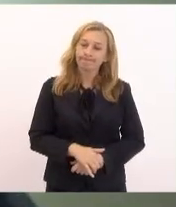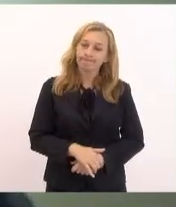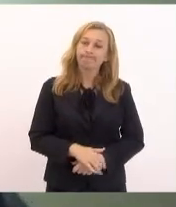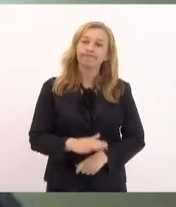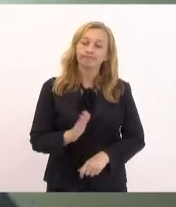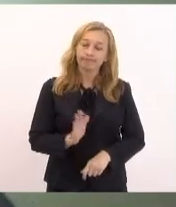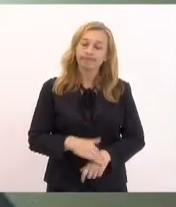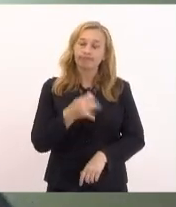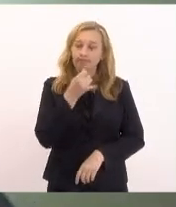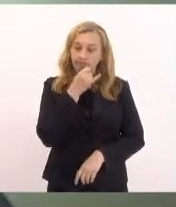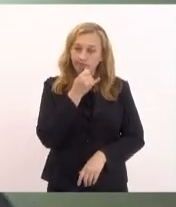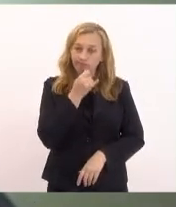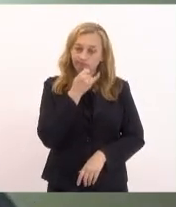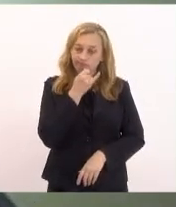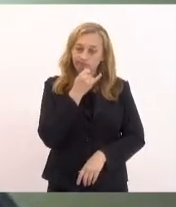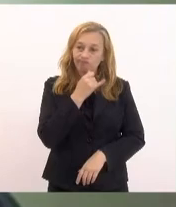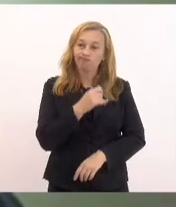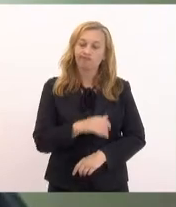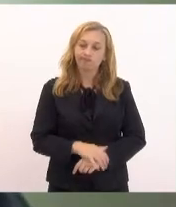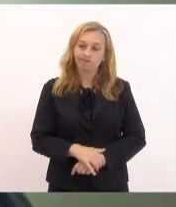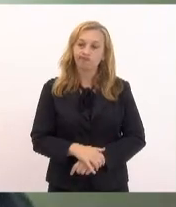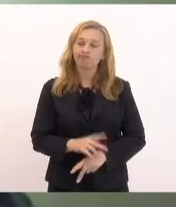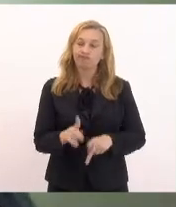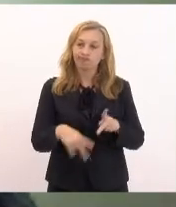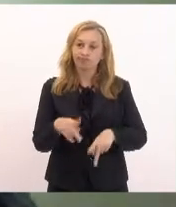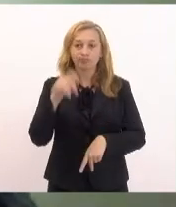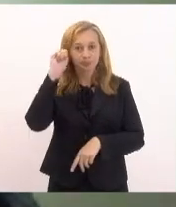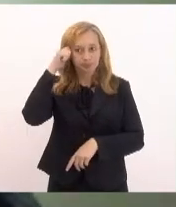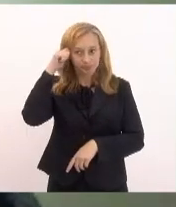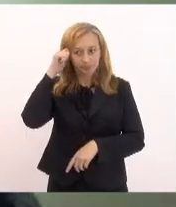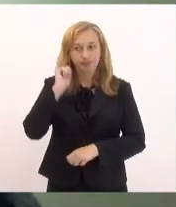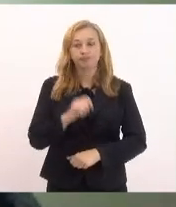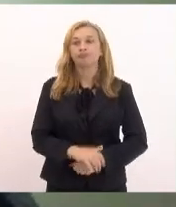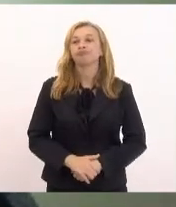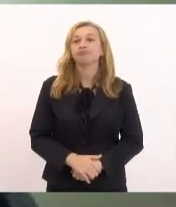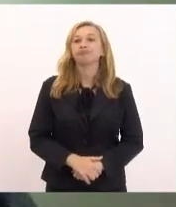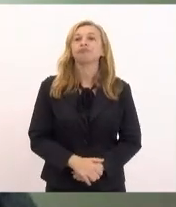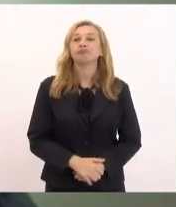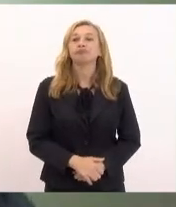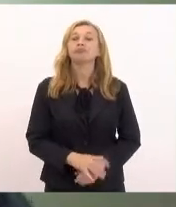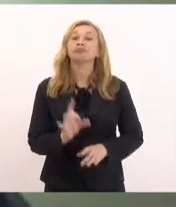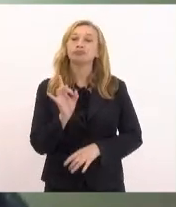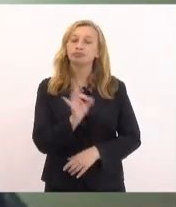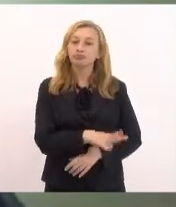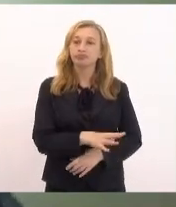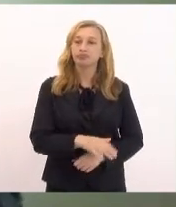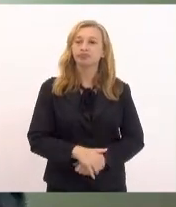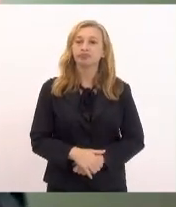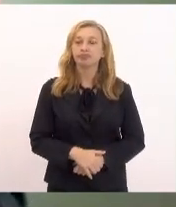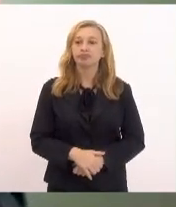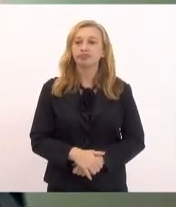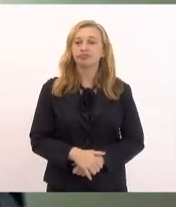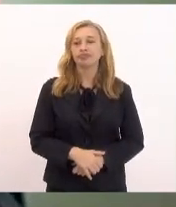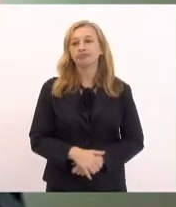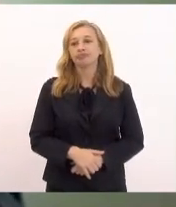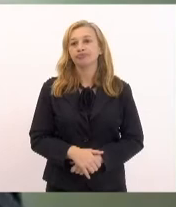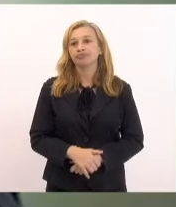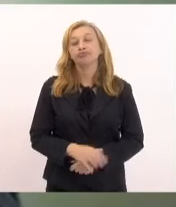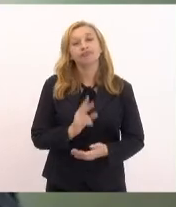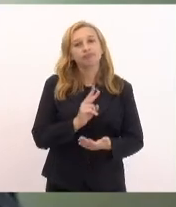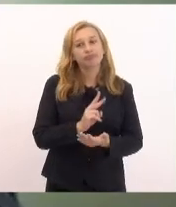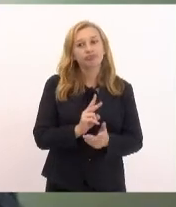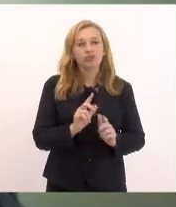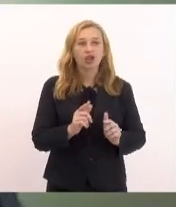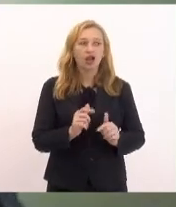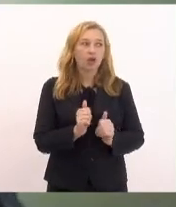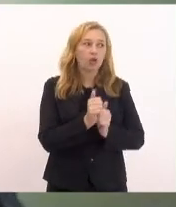mais doloroso e mais contundente com a população negra. E, por último, né, apesar de a gente acompanhar